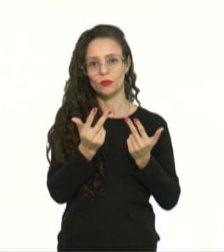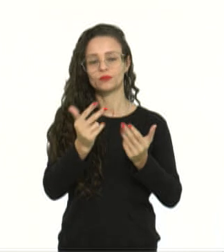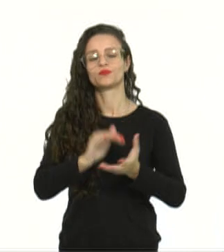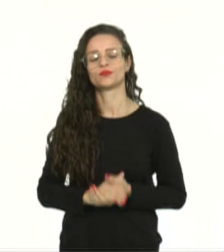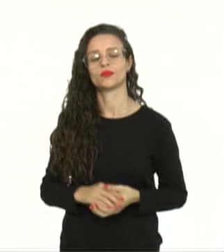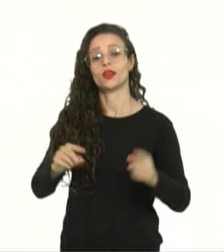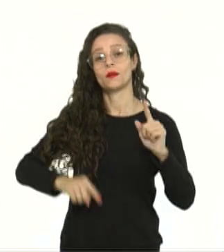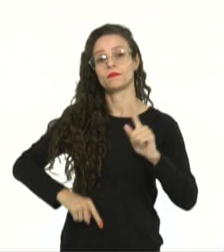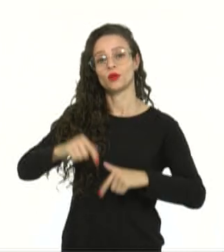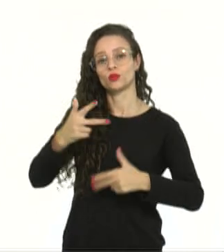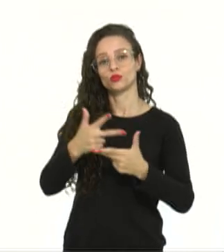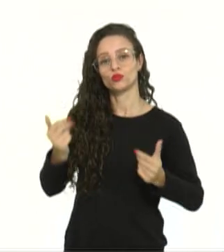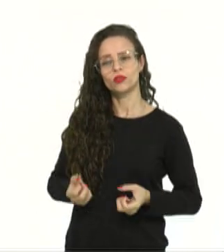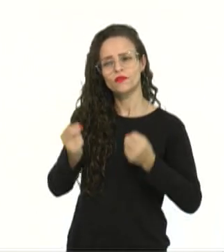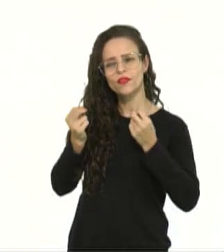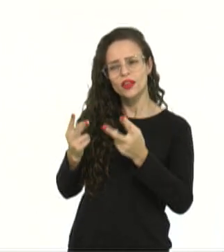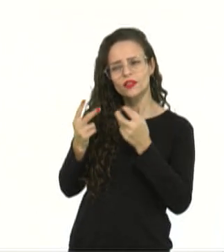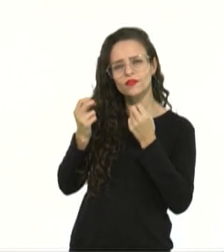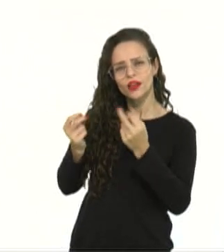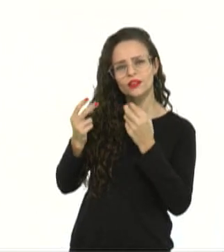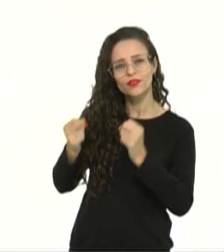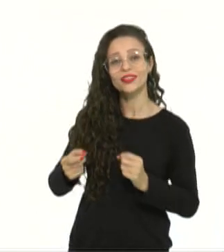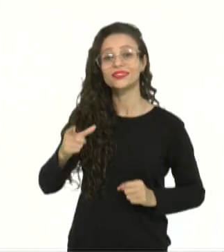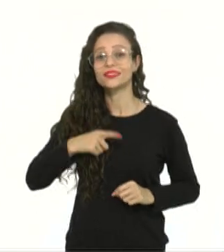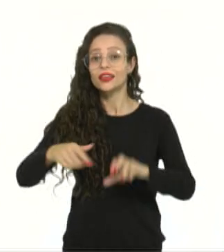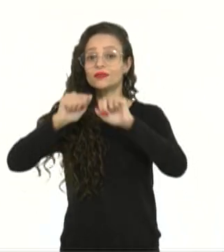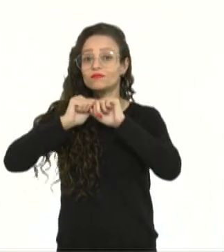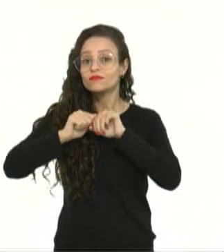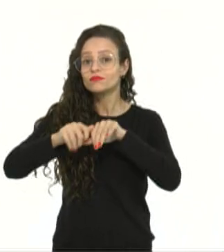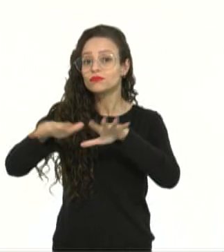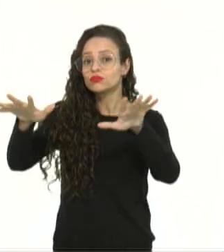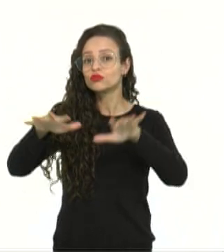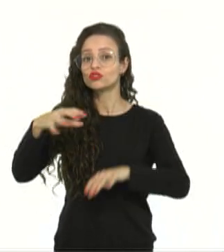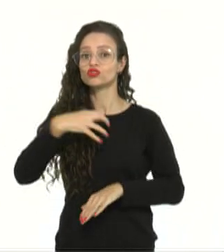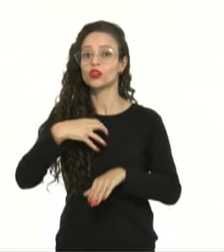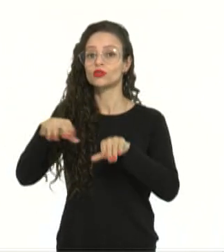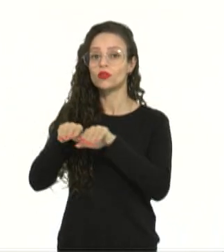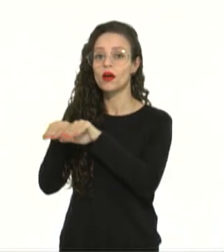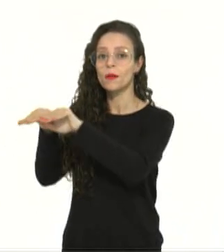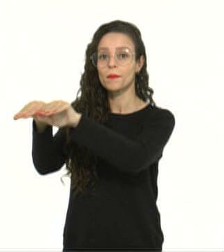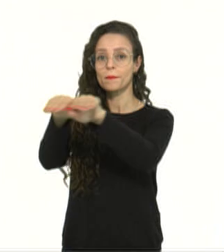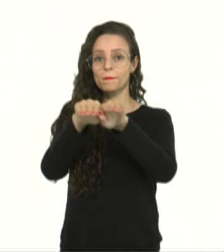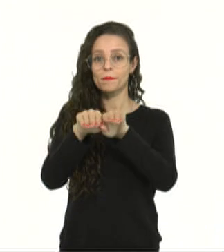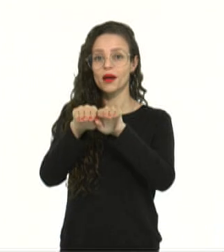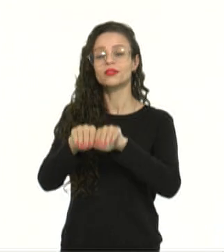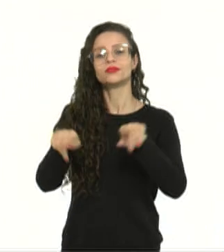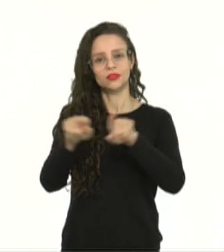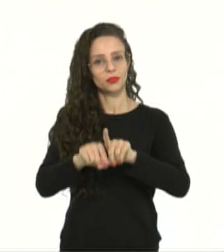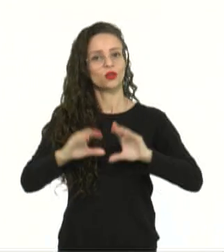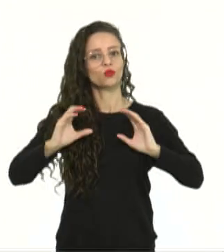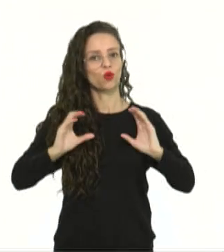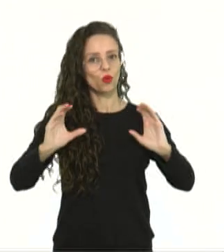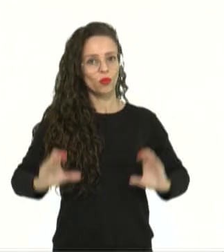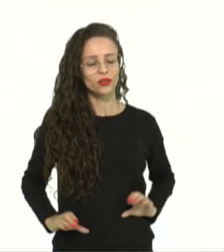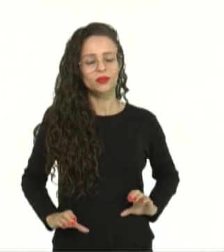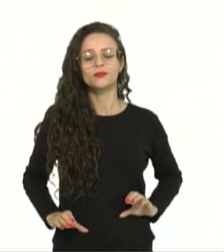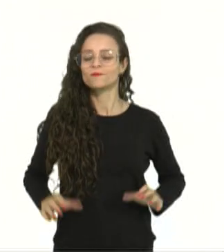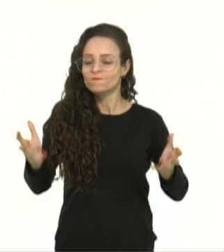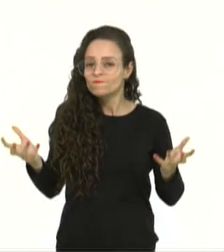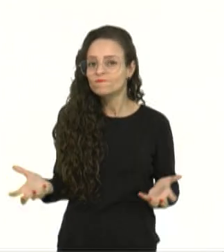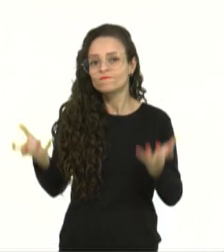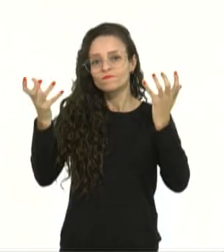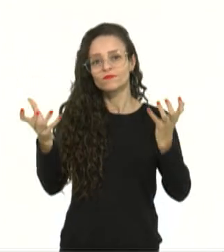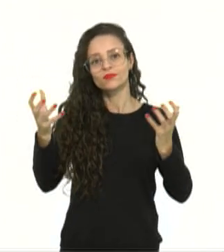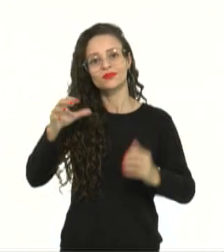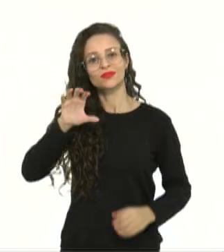produtos vendidos pela indústria cultural, há uma difusão de determinados padrões de comportamento que reforçam